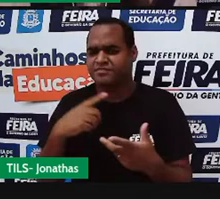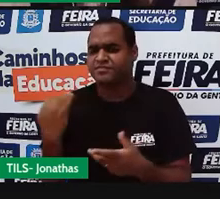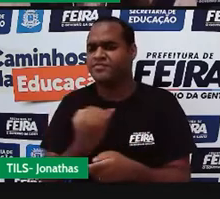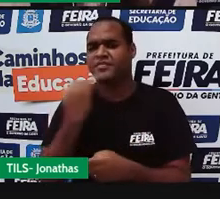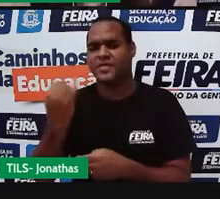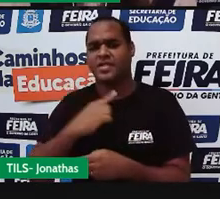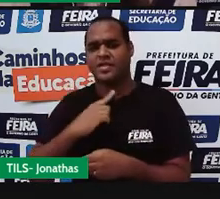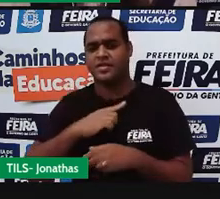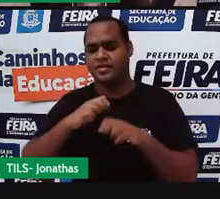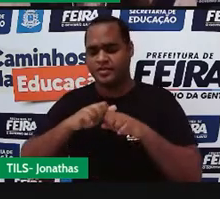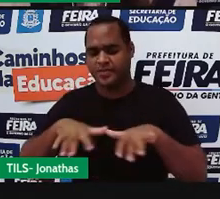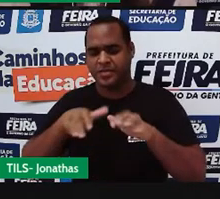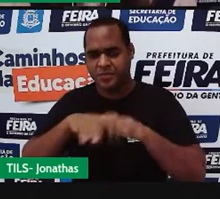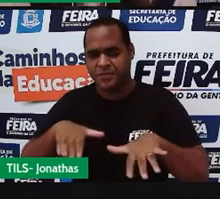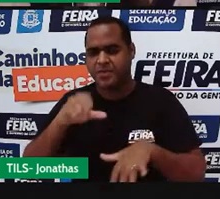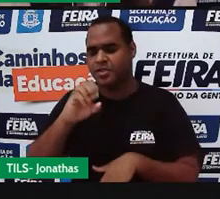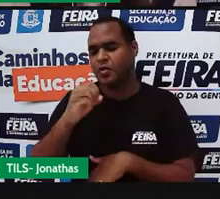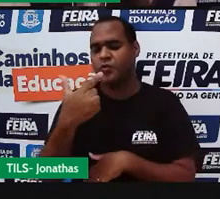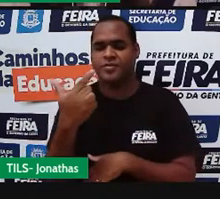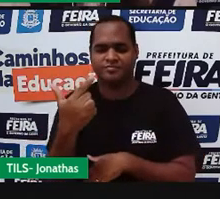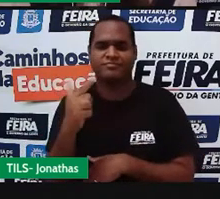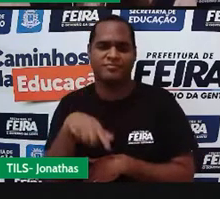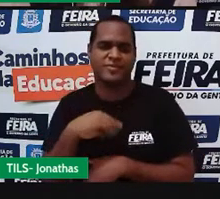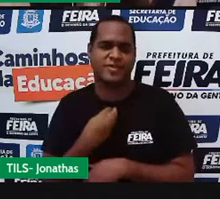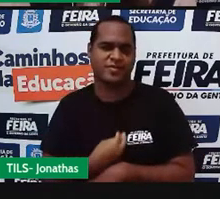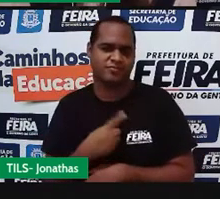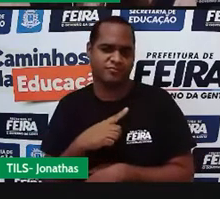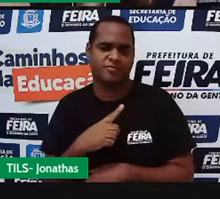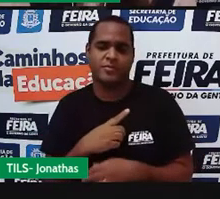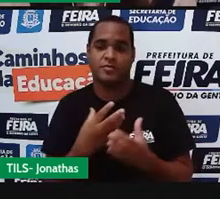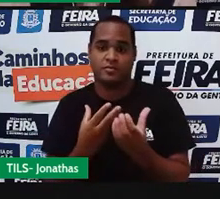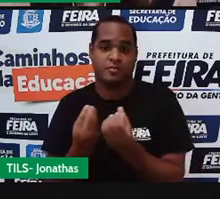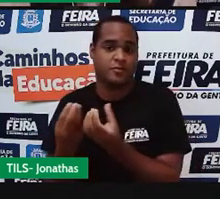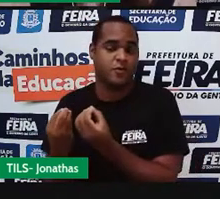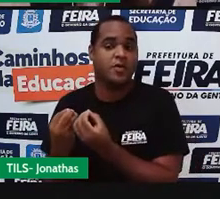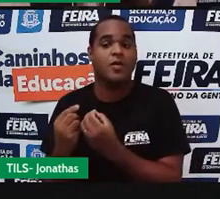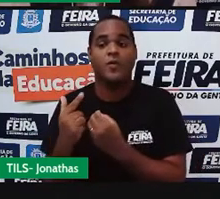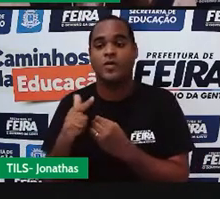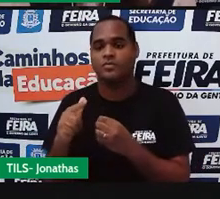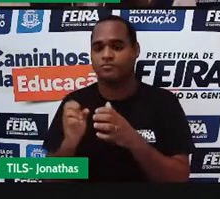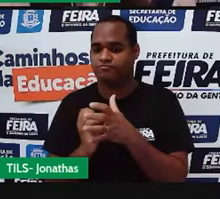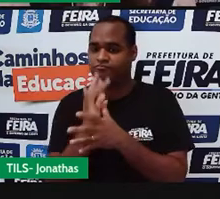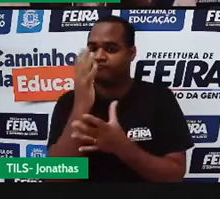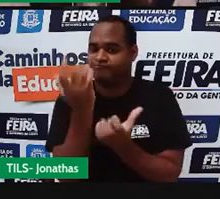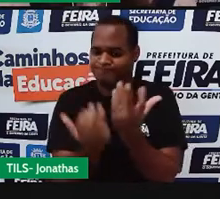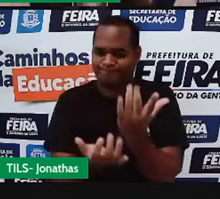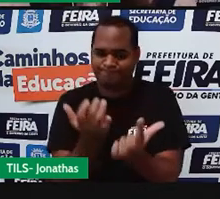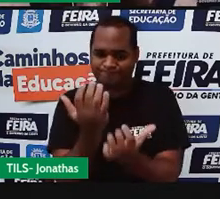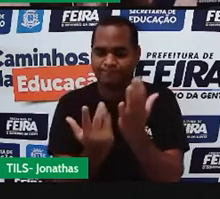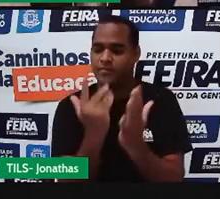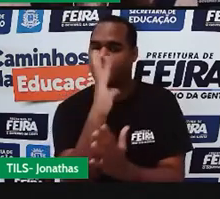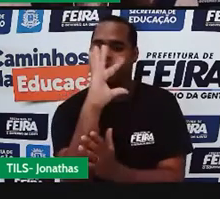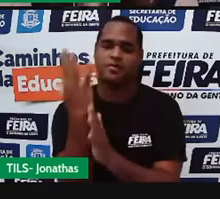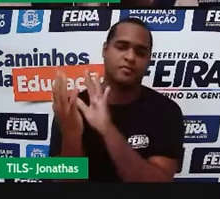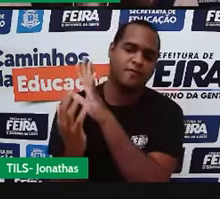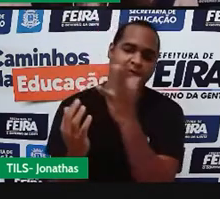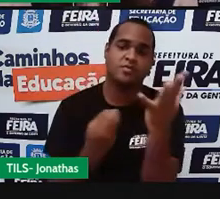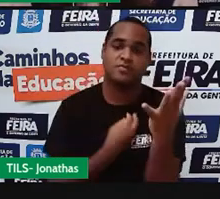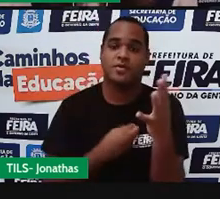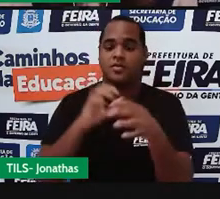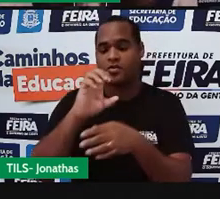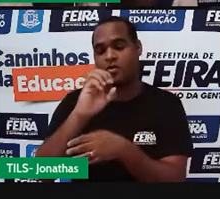responsável pelas emissões de gases de efeito estufa e os incêndios florestais enviam grandes